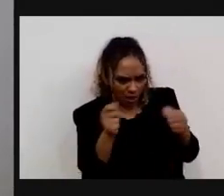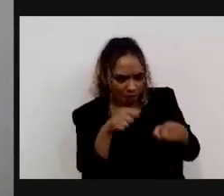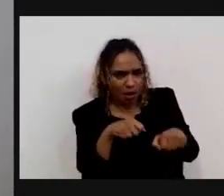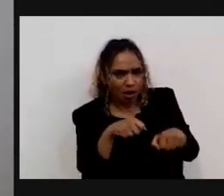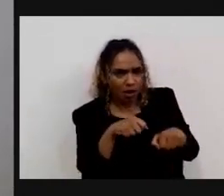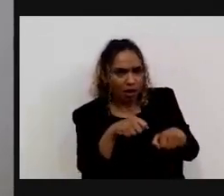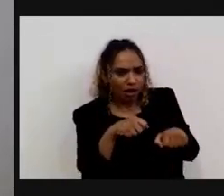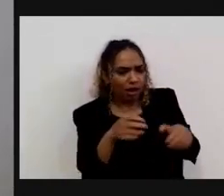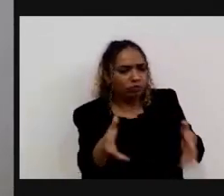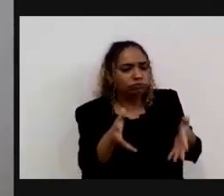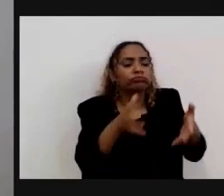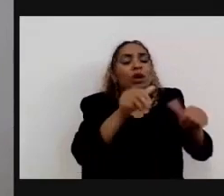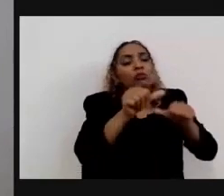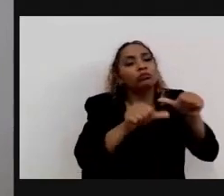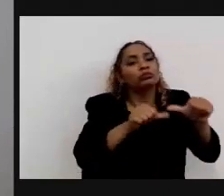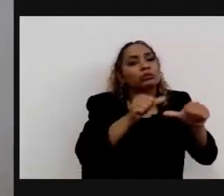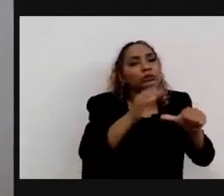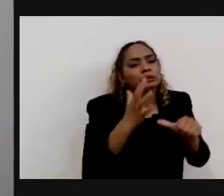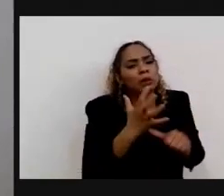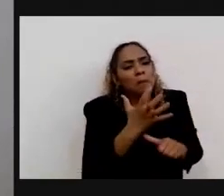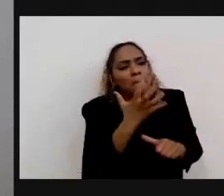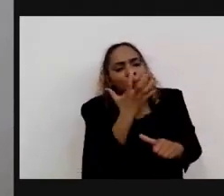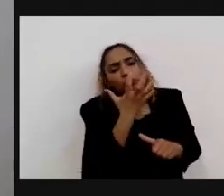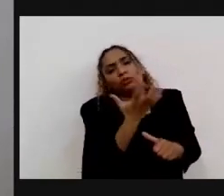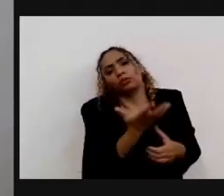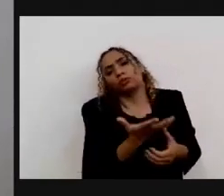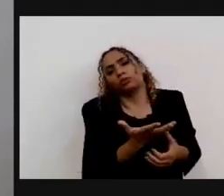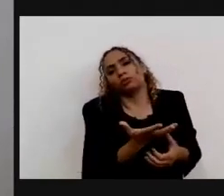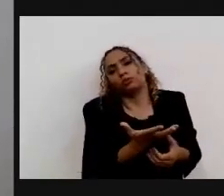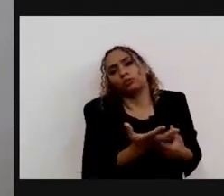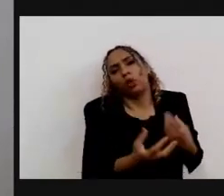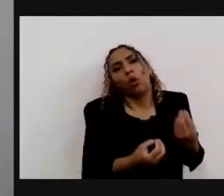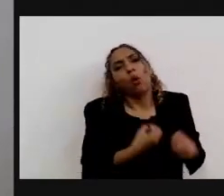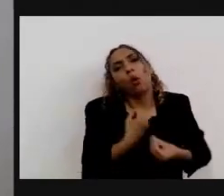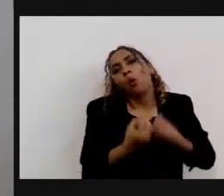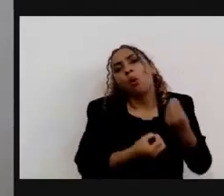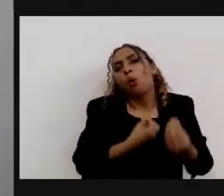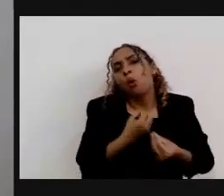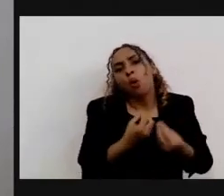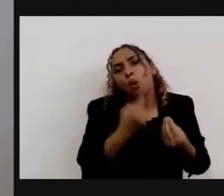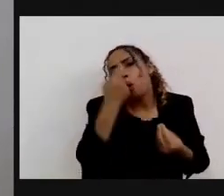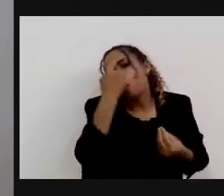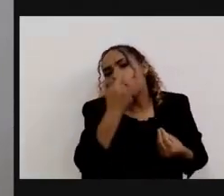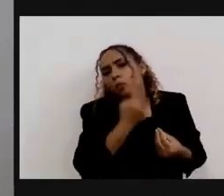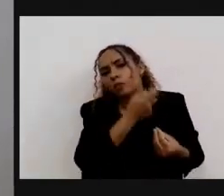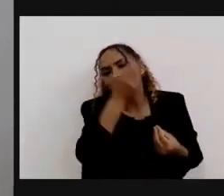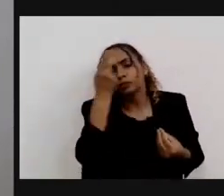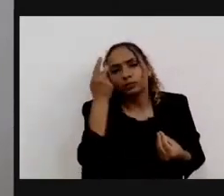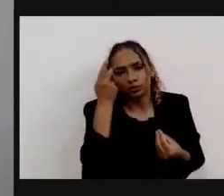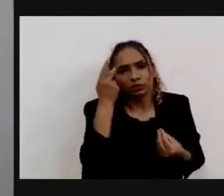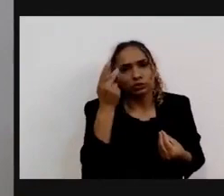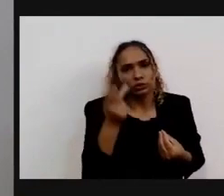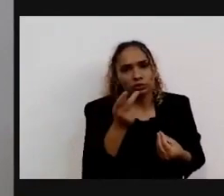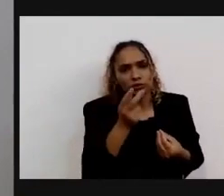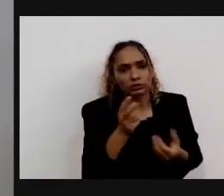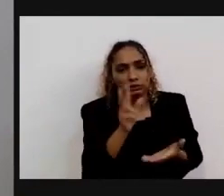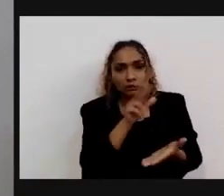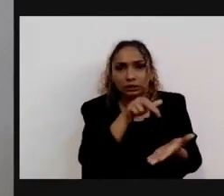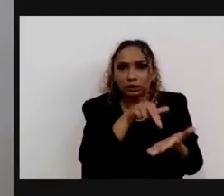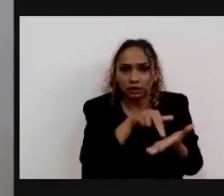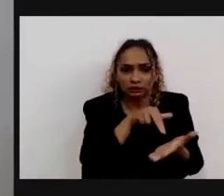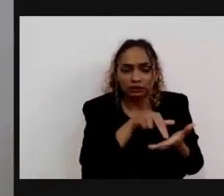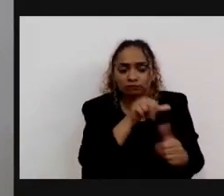promover muita mudança é muito impressionante né o quanto o perfil das pessoas que estavam ali naquele momento